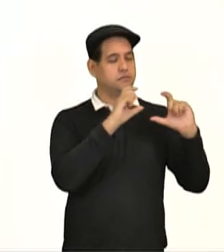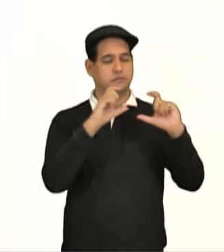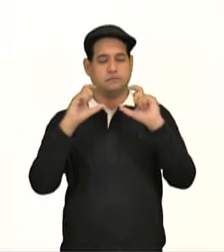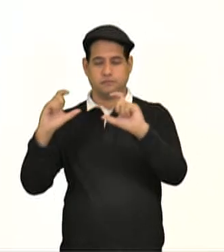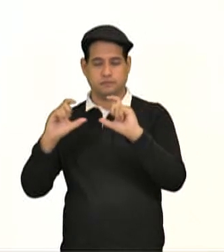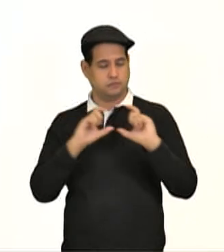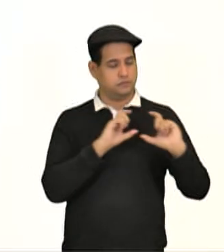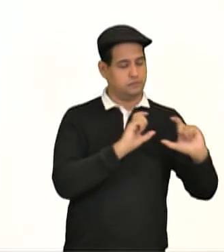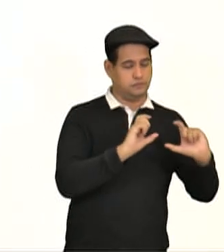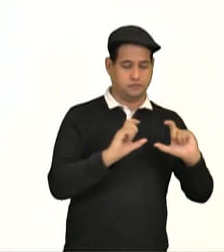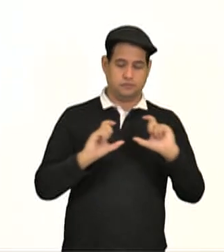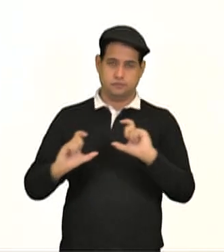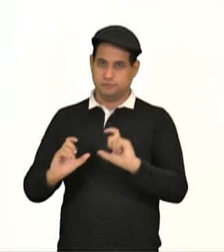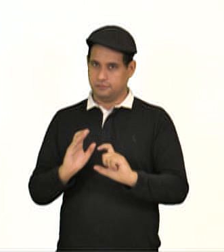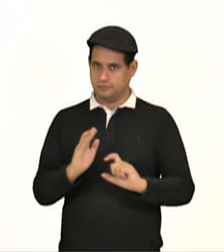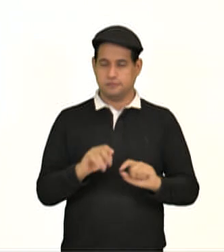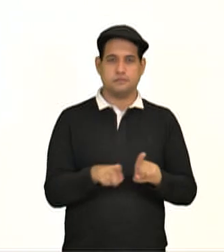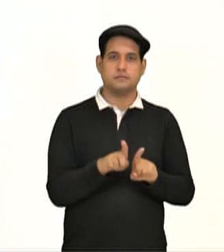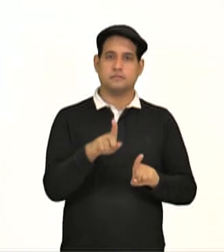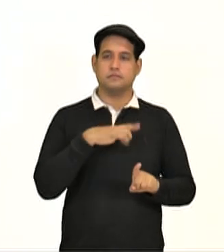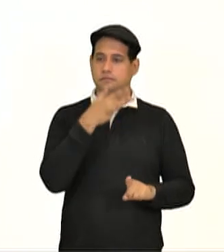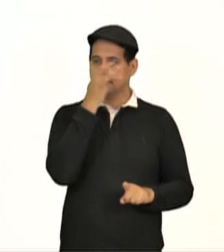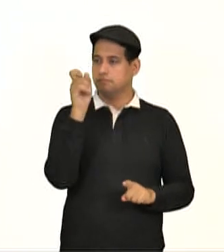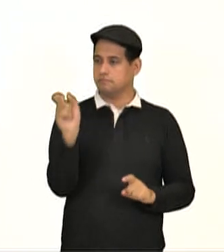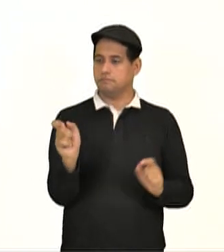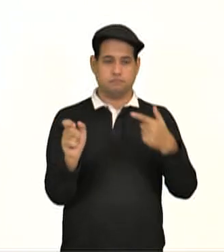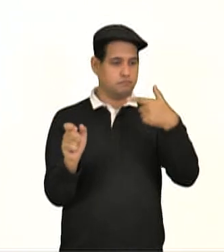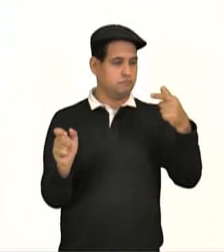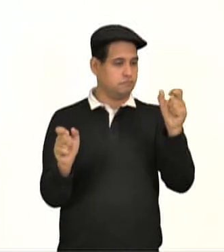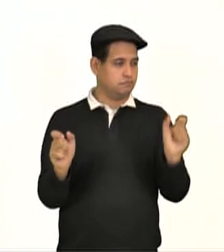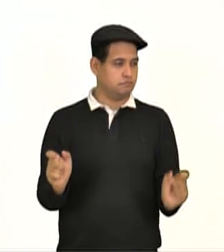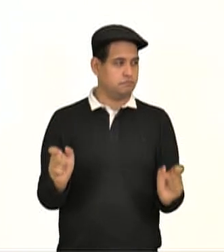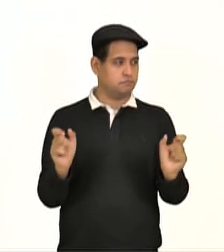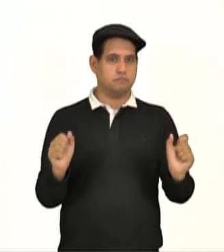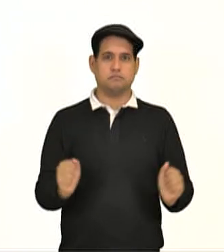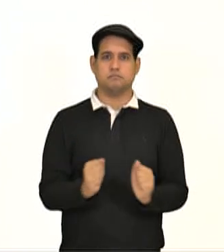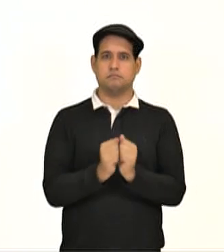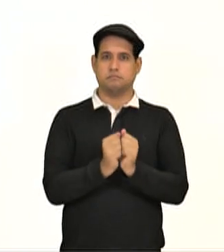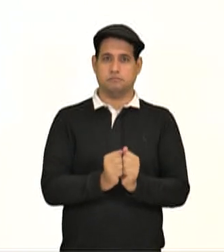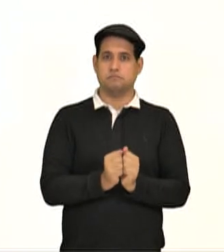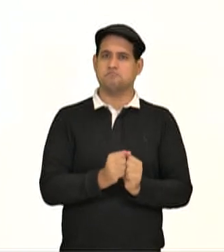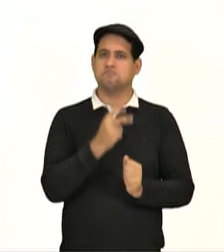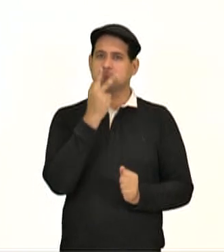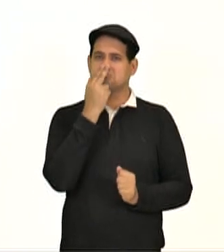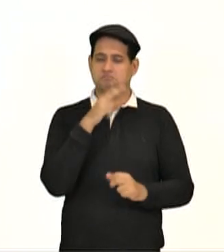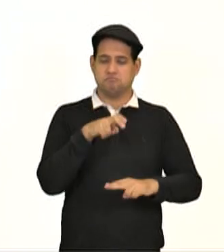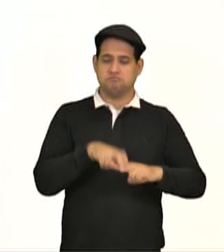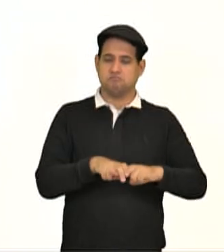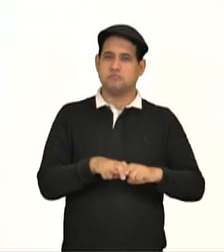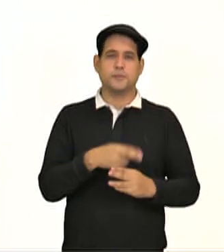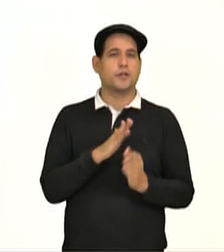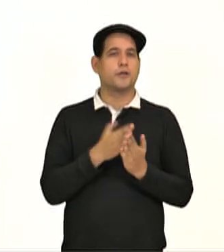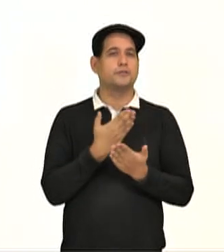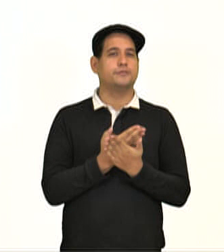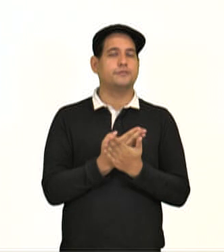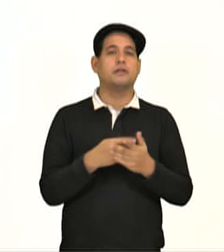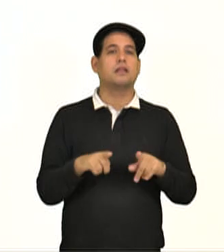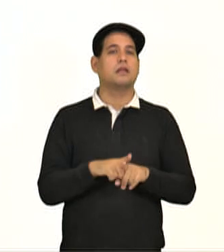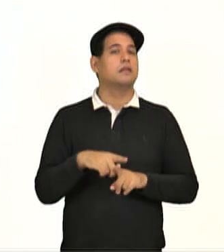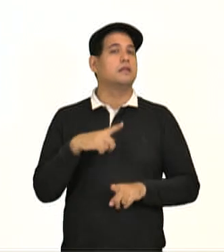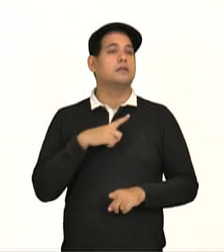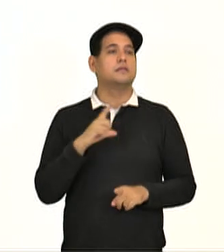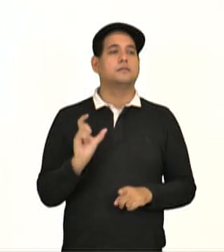da tirinha, né? E vocês têm os personagens sentados ali como se estivessem em um banco escolar, né? E tem